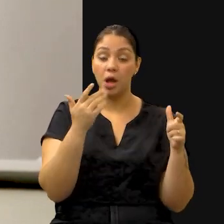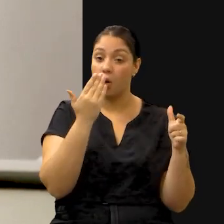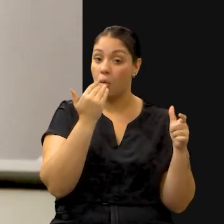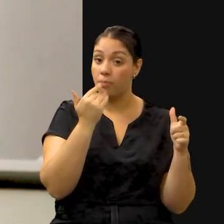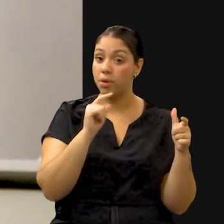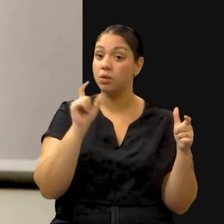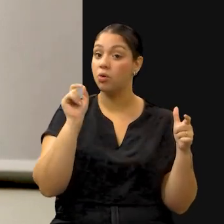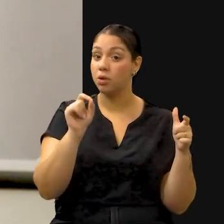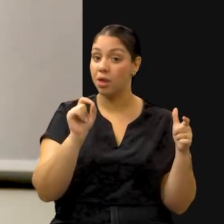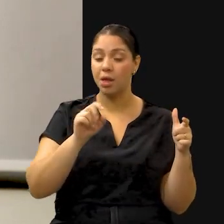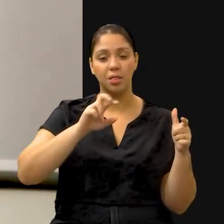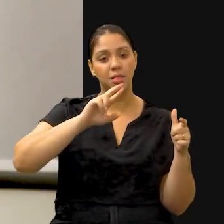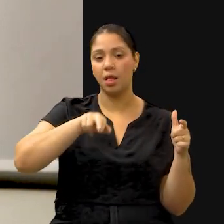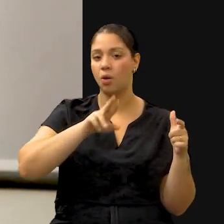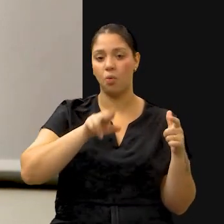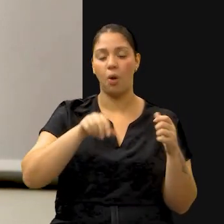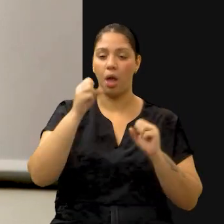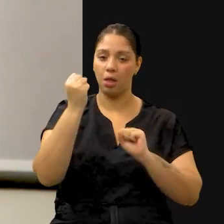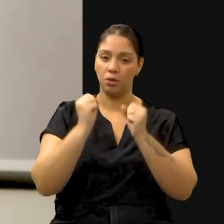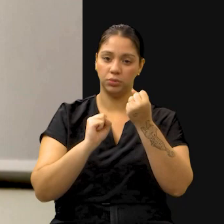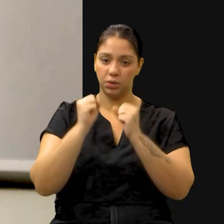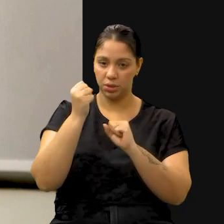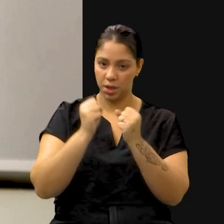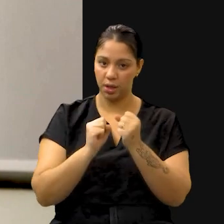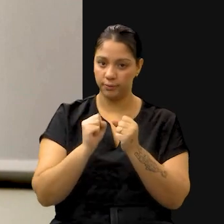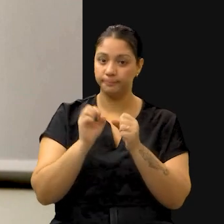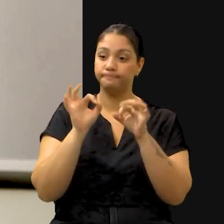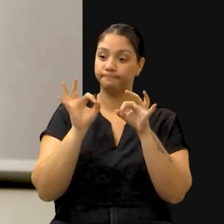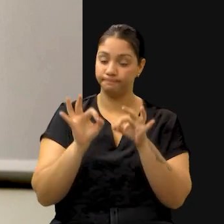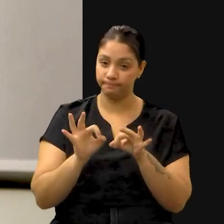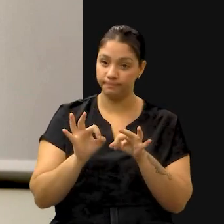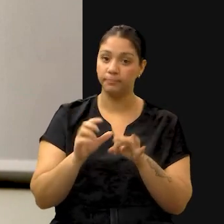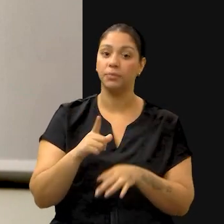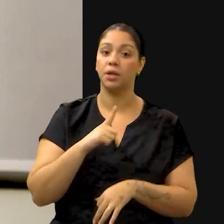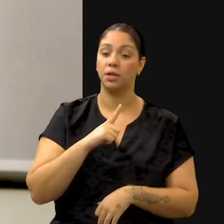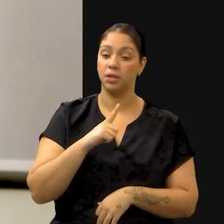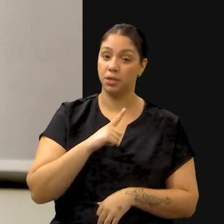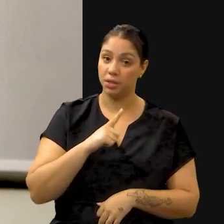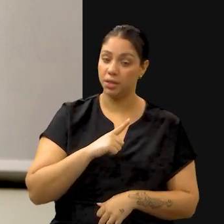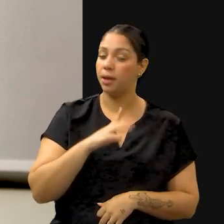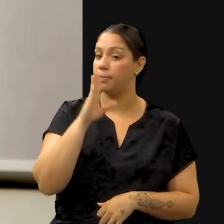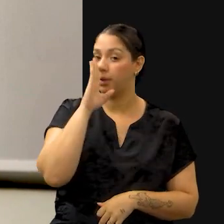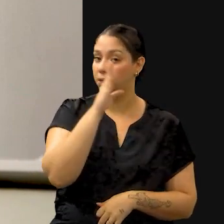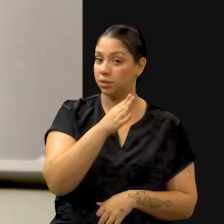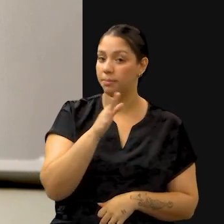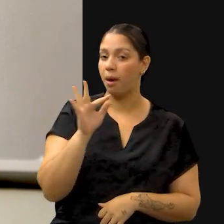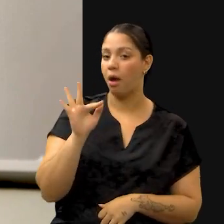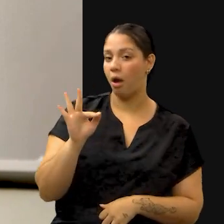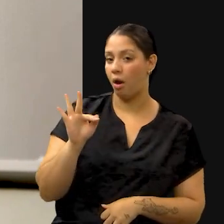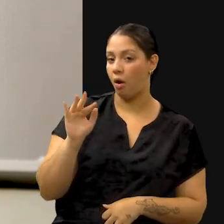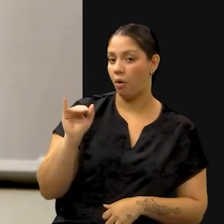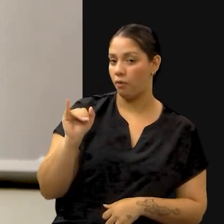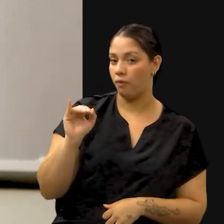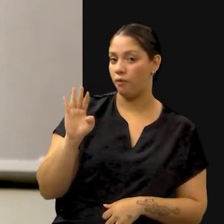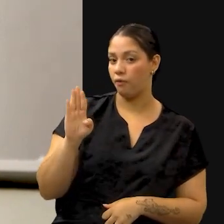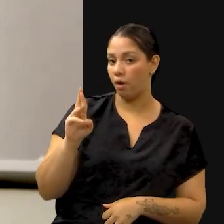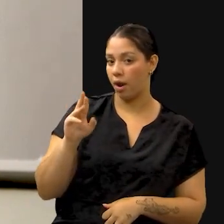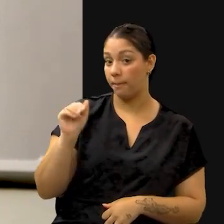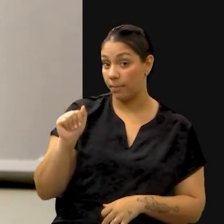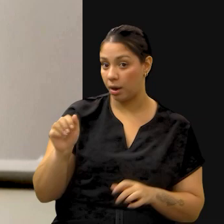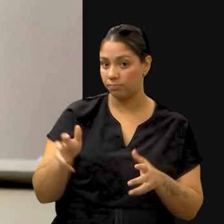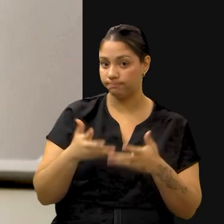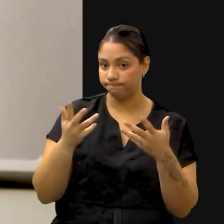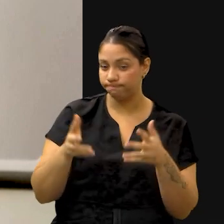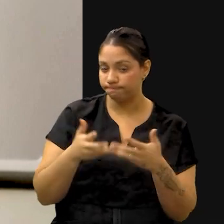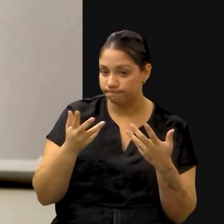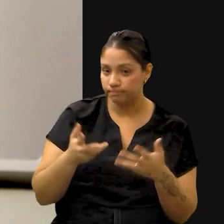de alimentos sejam de alimentos não processados, né? Realmente ter uma dieta rica em fibra, em